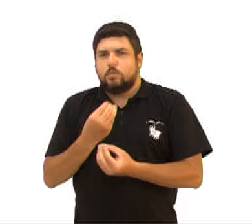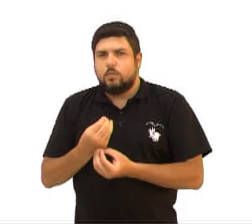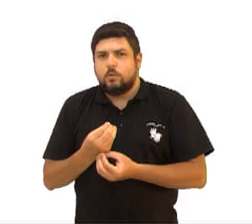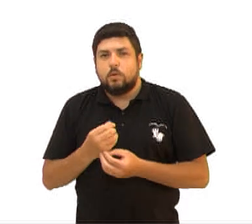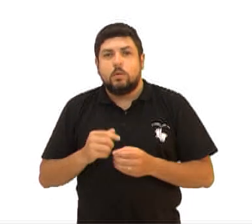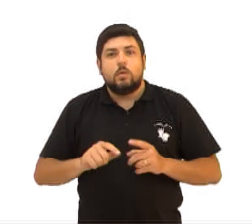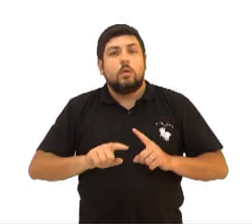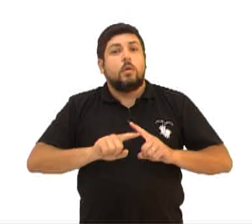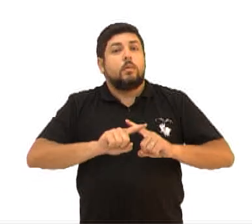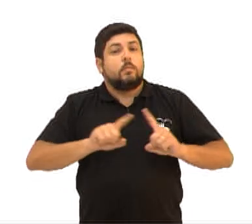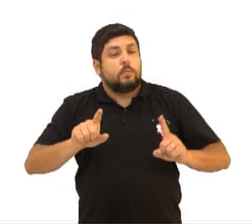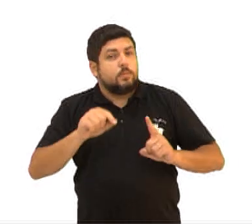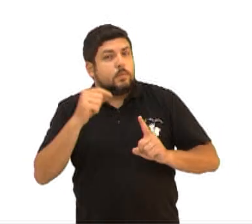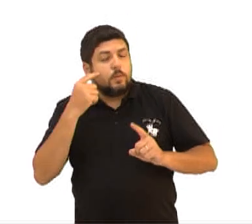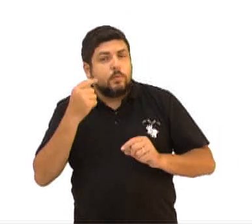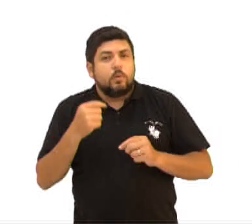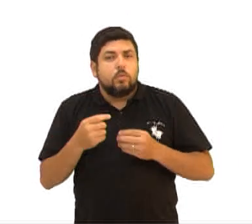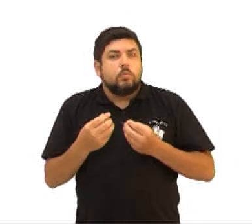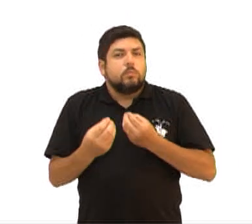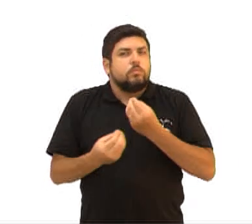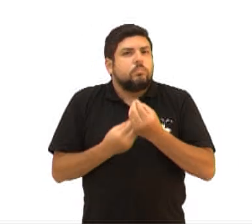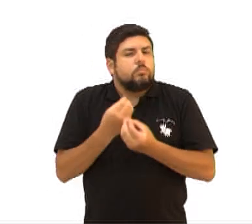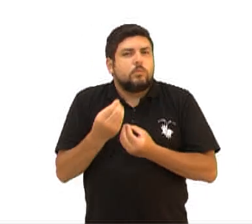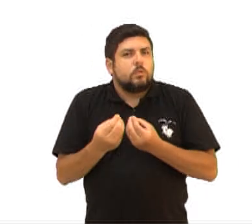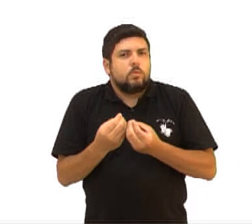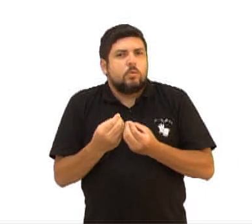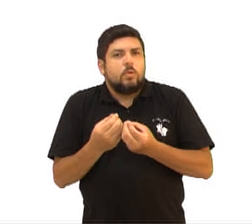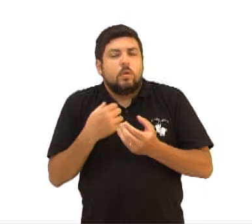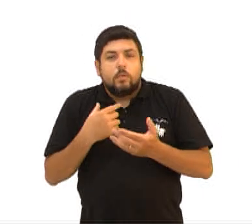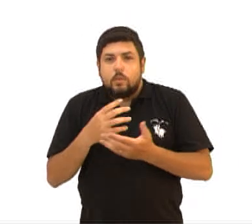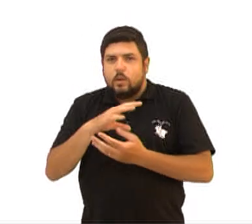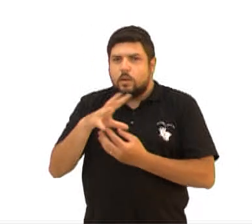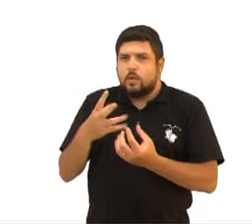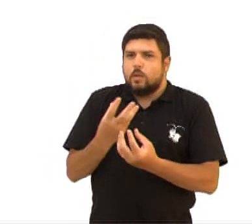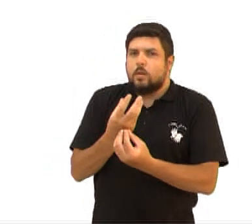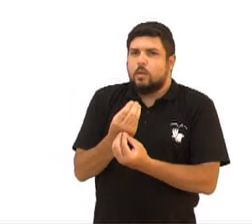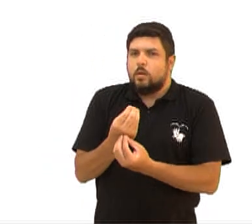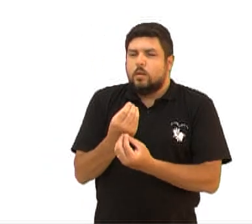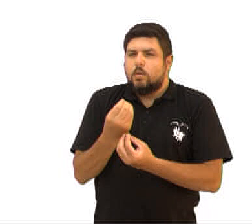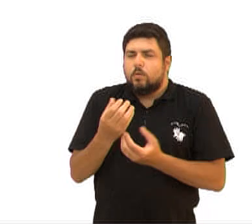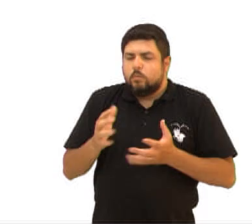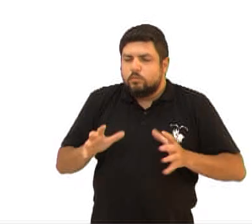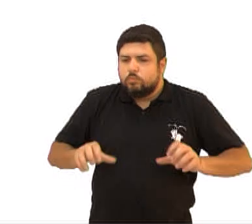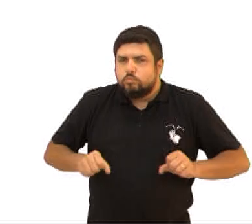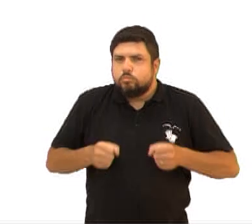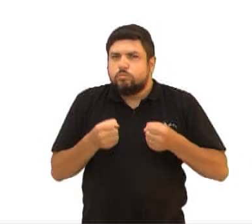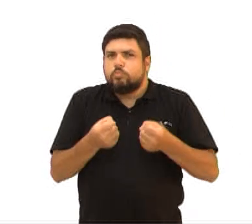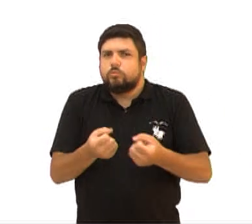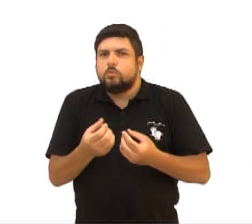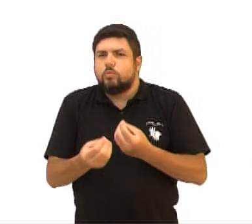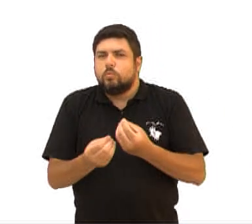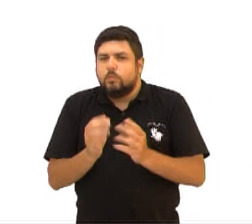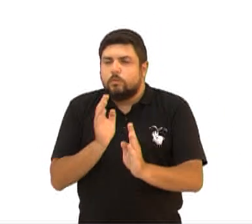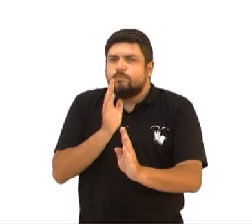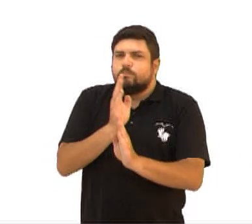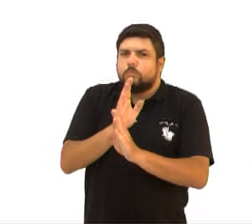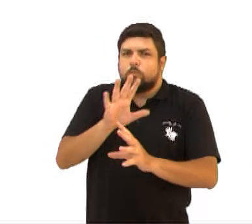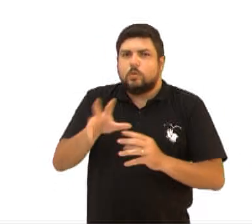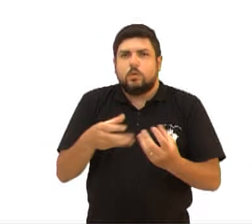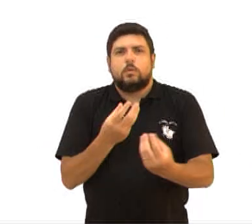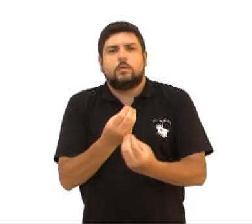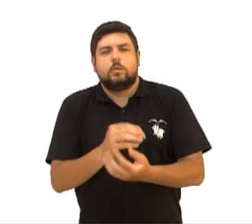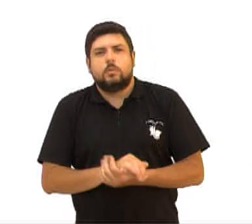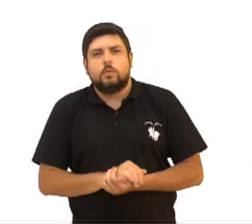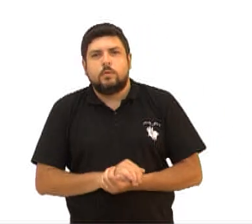que depende o desvelamento da arte, pois o desvelamento acontece através da própria arte. A arte também tem esse poder